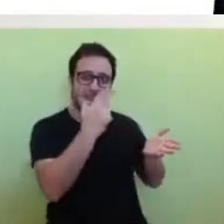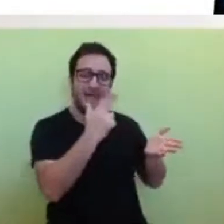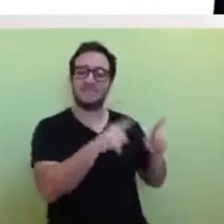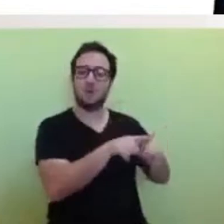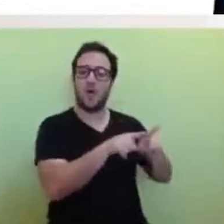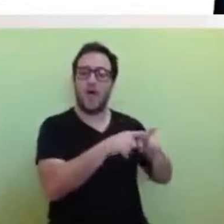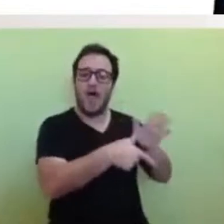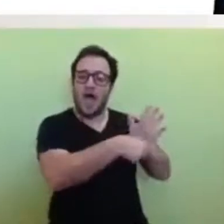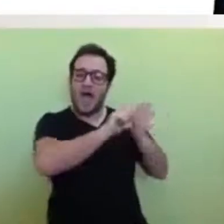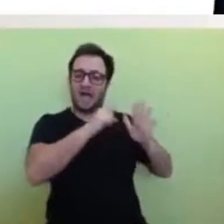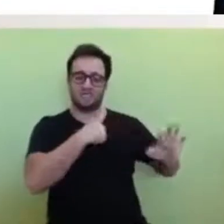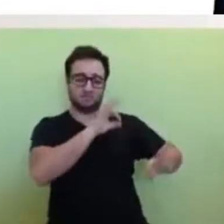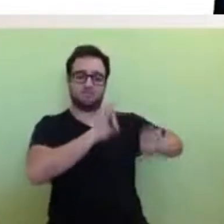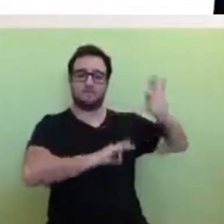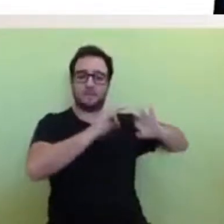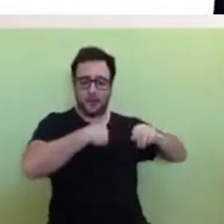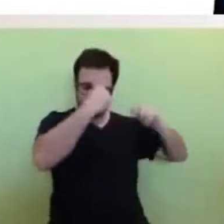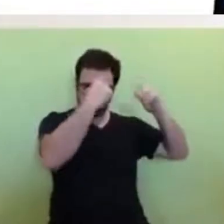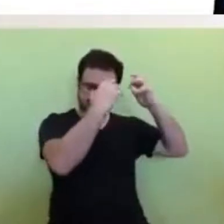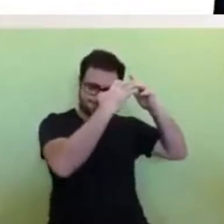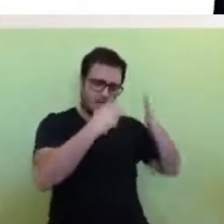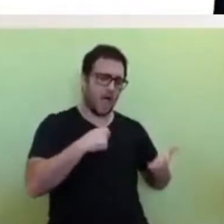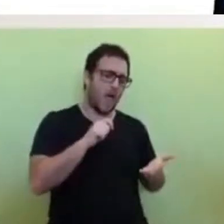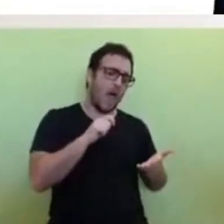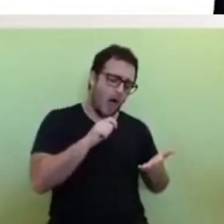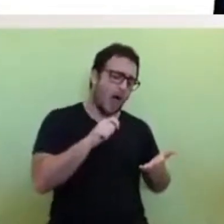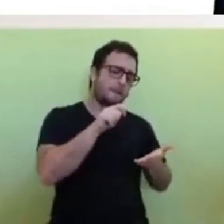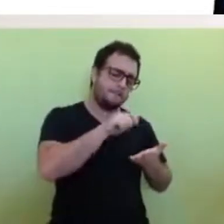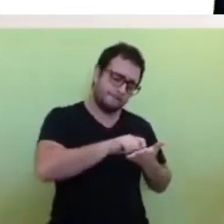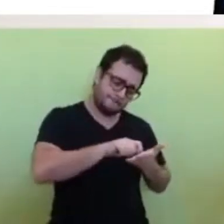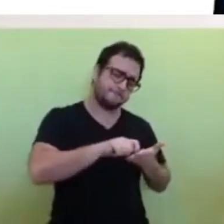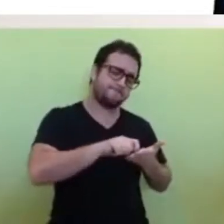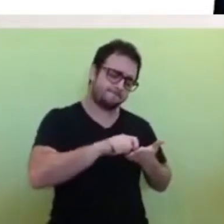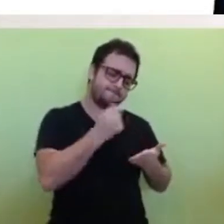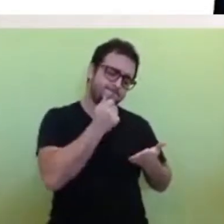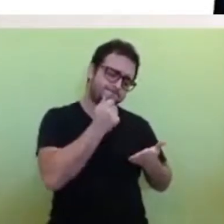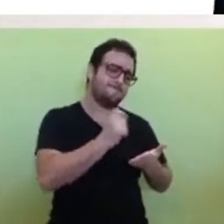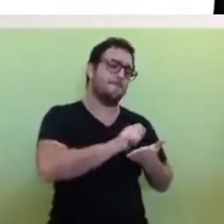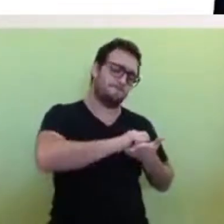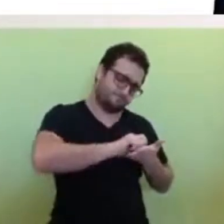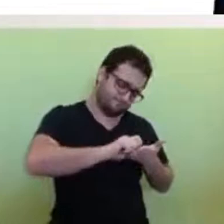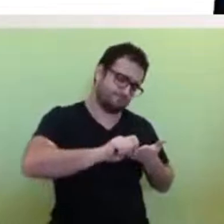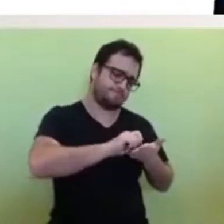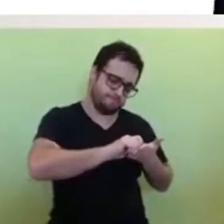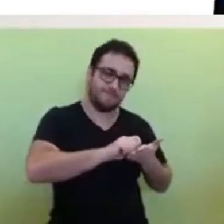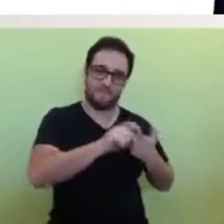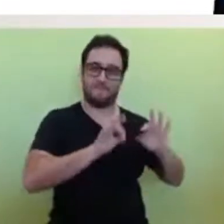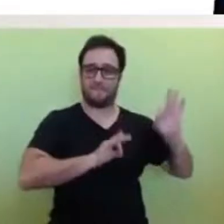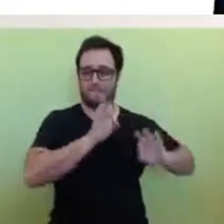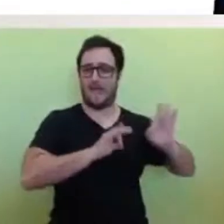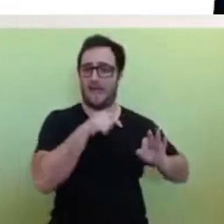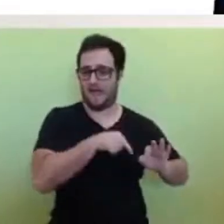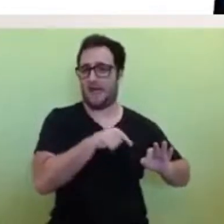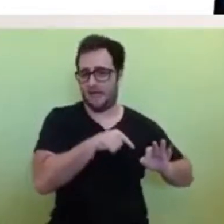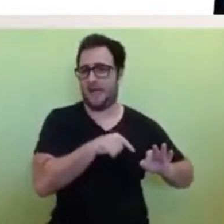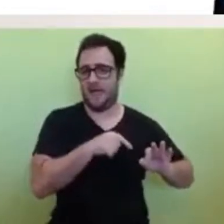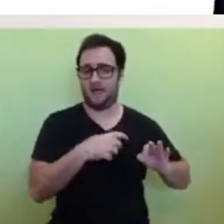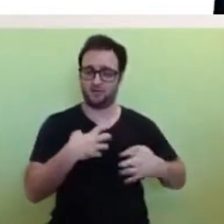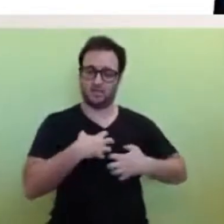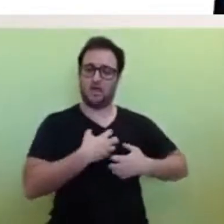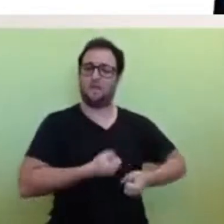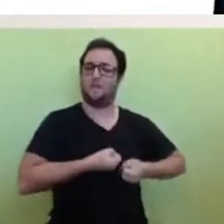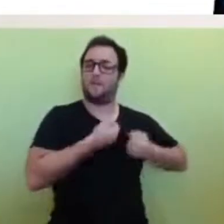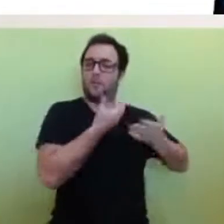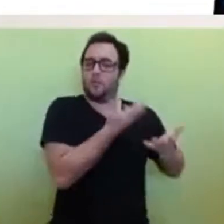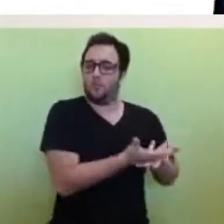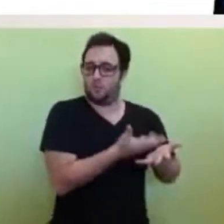uma normatização, o que a escrita passa. Então, a forma de se expressar em o que você fala e o que